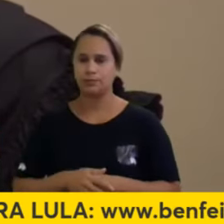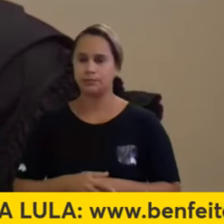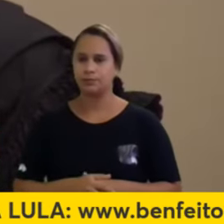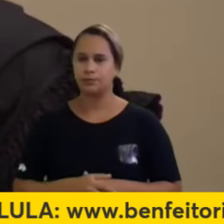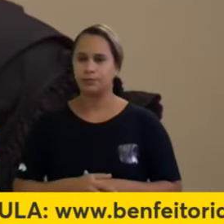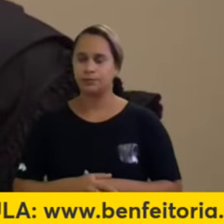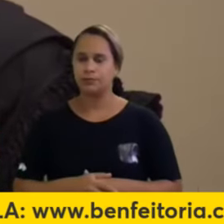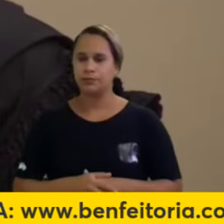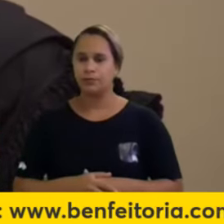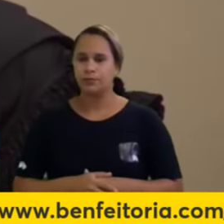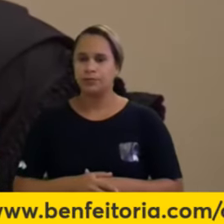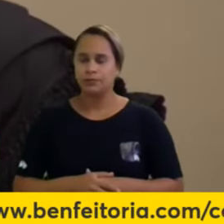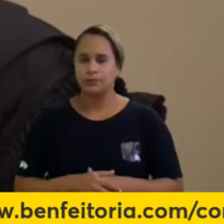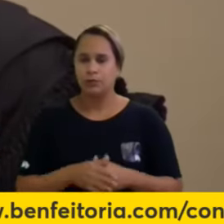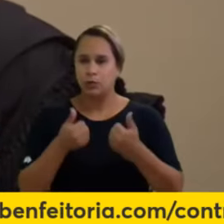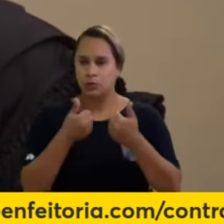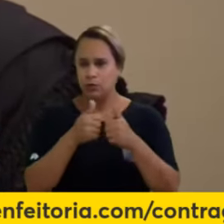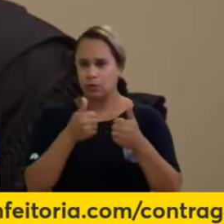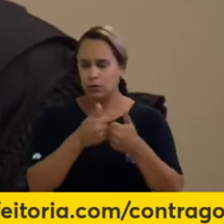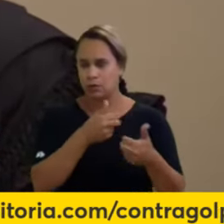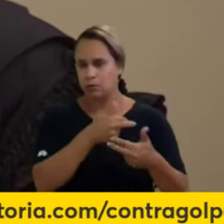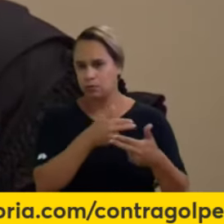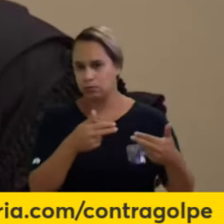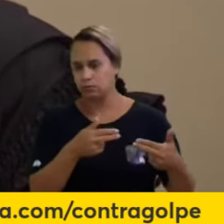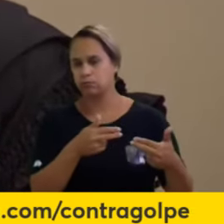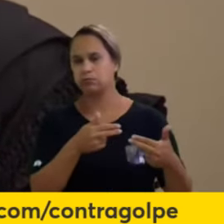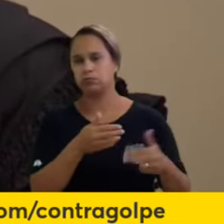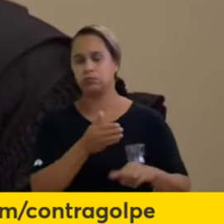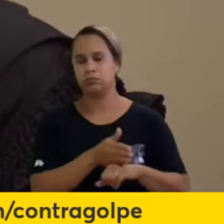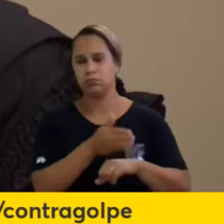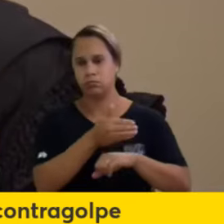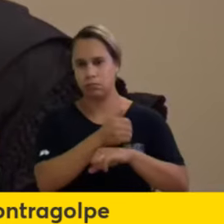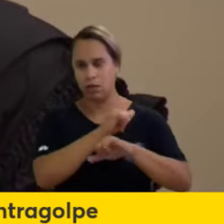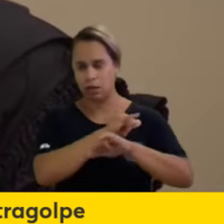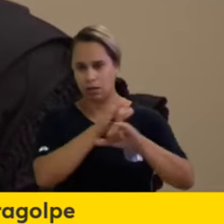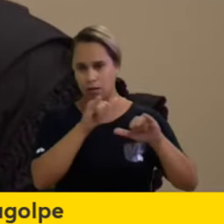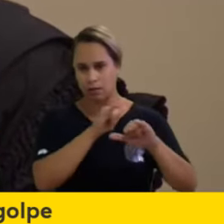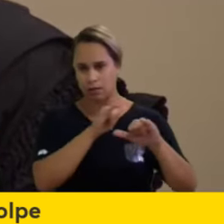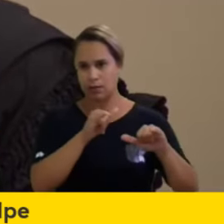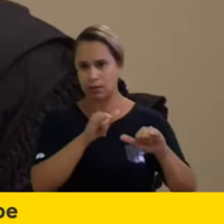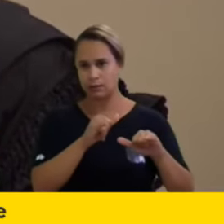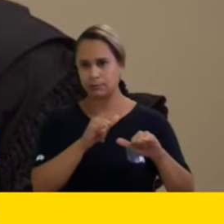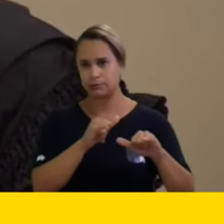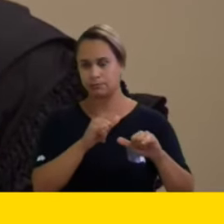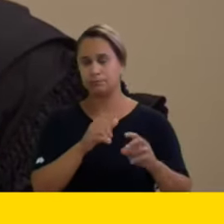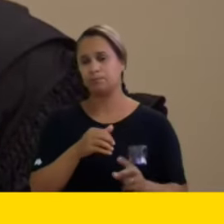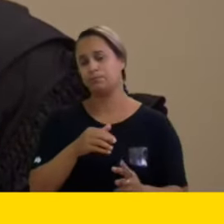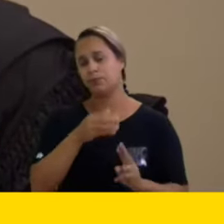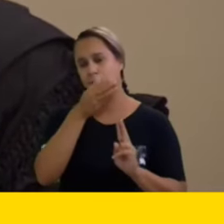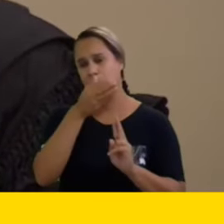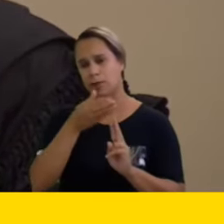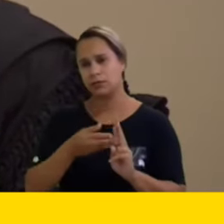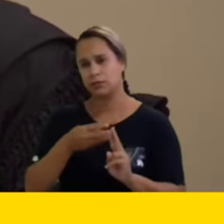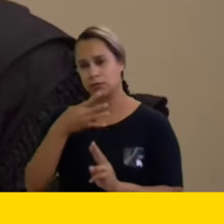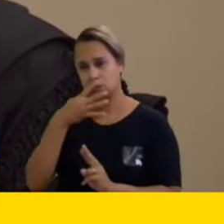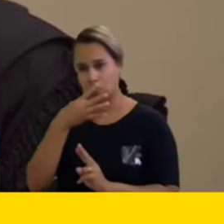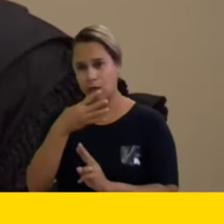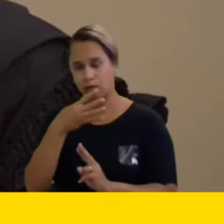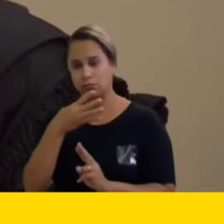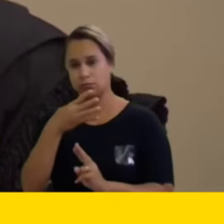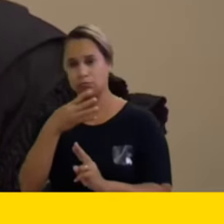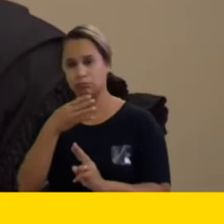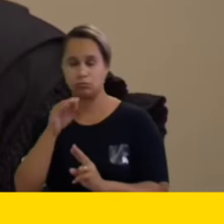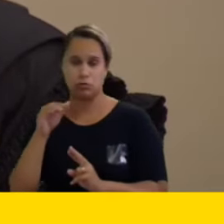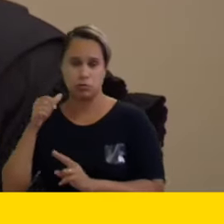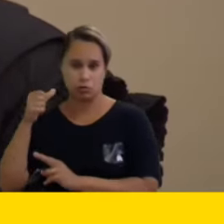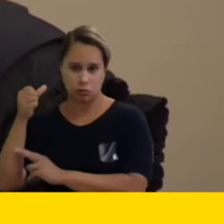transporte das pessoas ligadas a pré-campanha representa por proporção de 4 para 10 trata-se do cresto Curitiba São Paulo e de volta sendo assim o valor